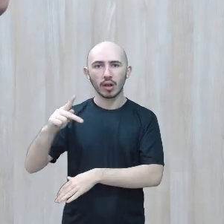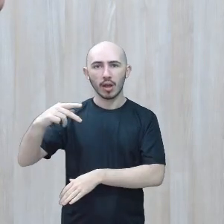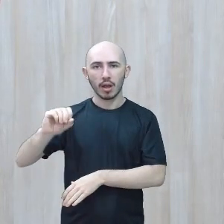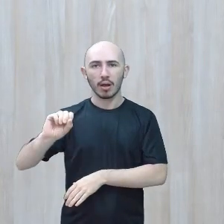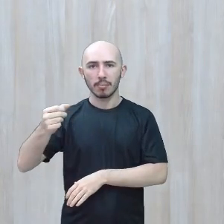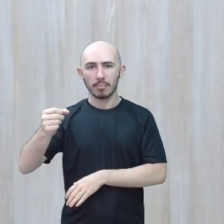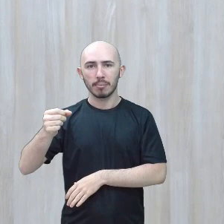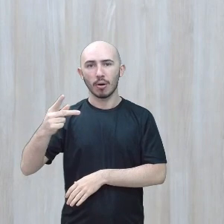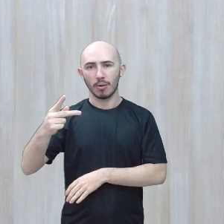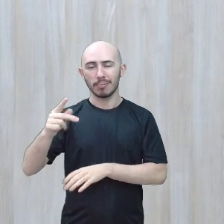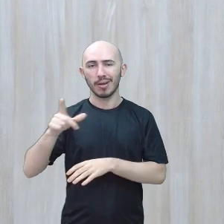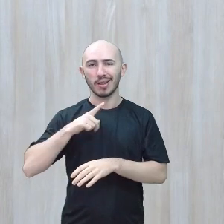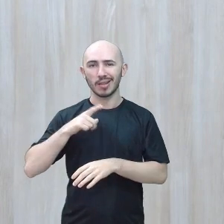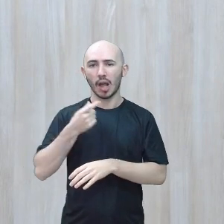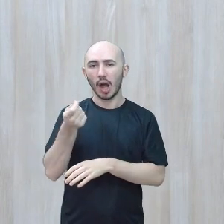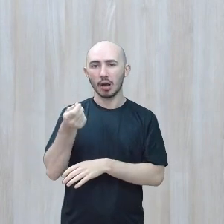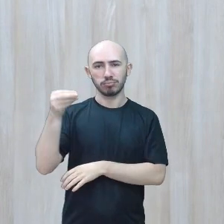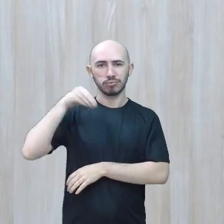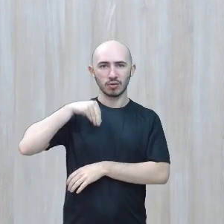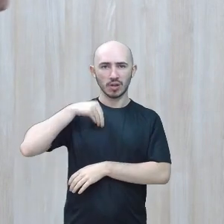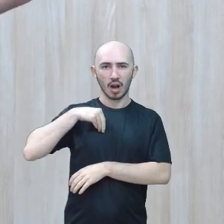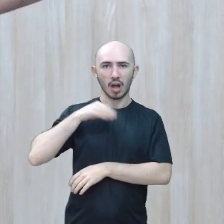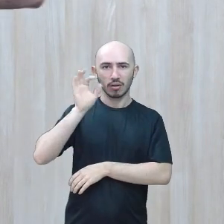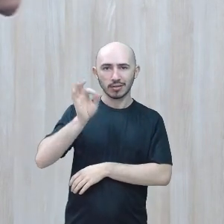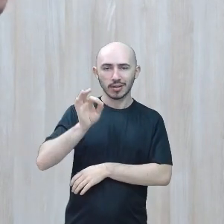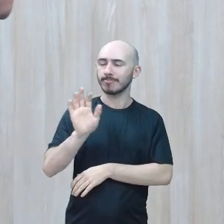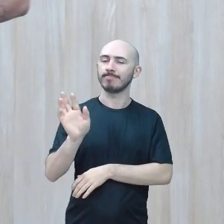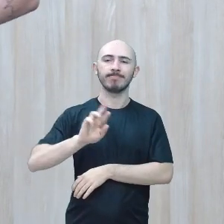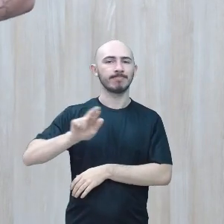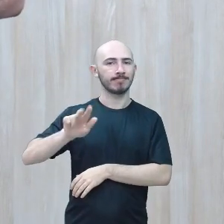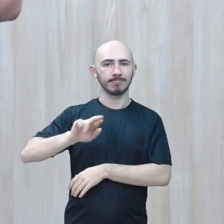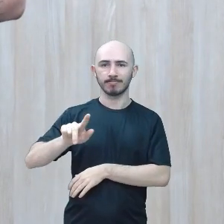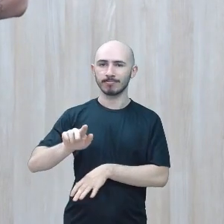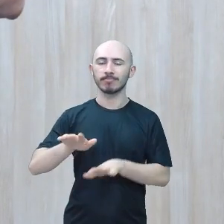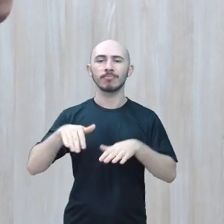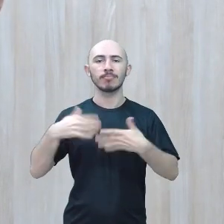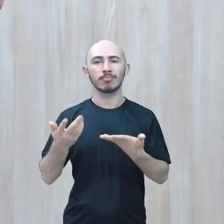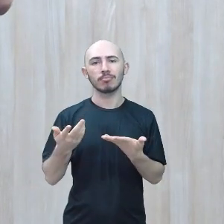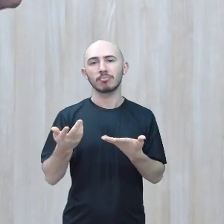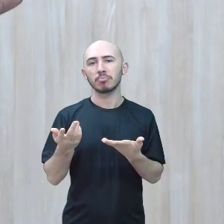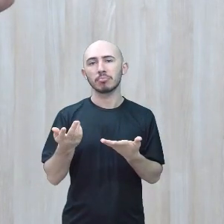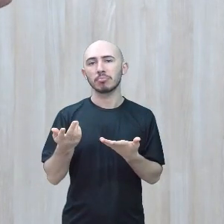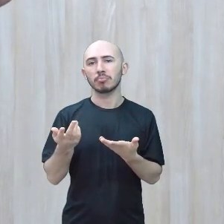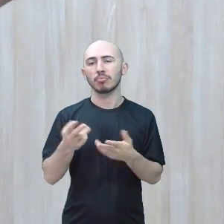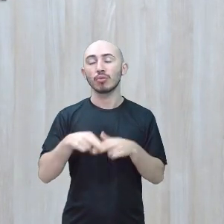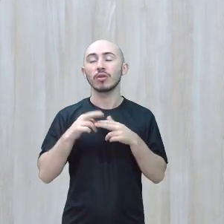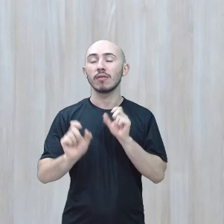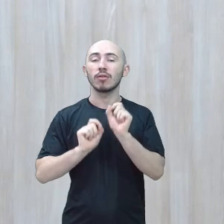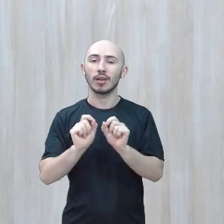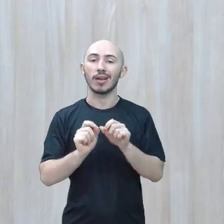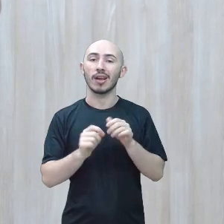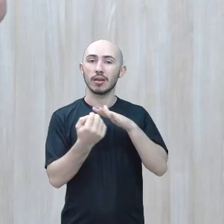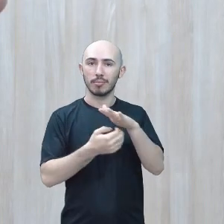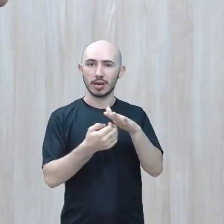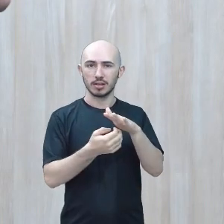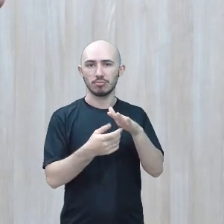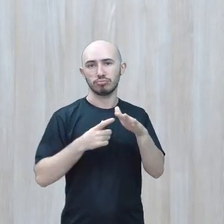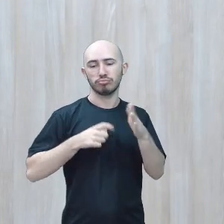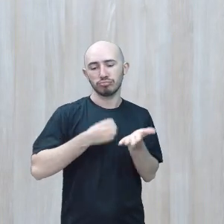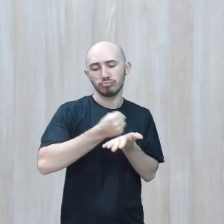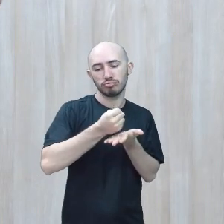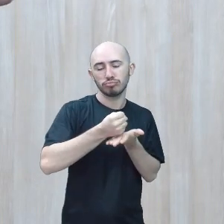recebe o que é esperado. Por quê? Porque essa empresa que você assina o contrato,